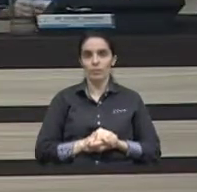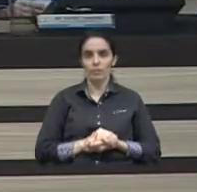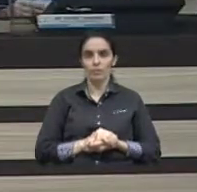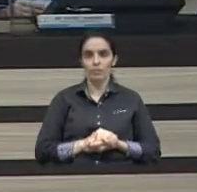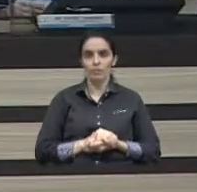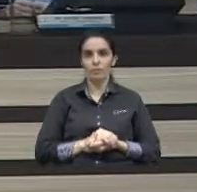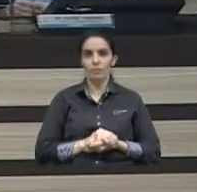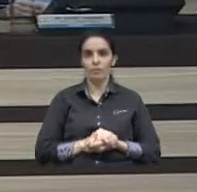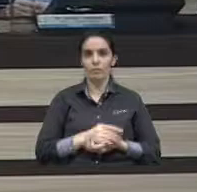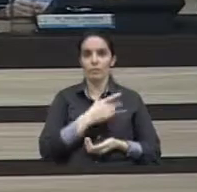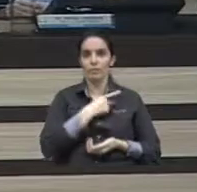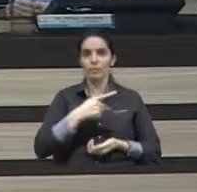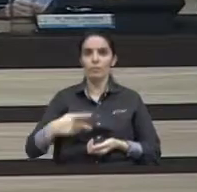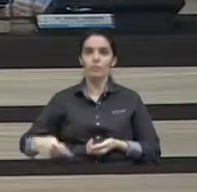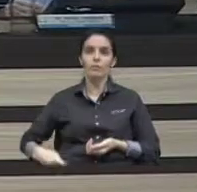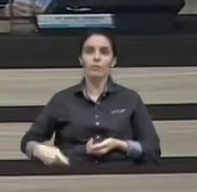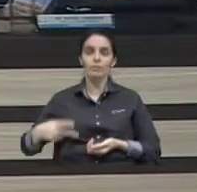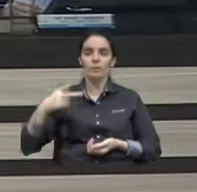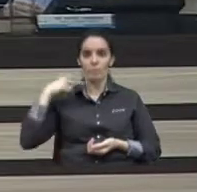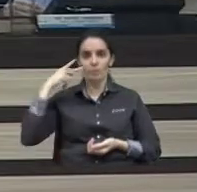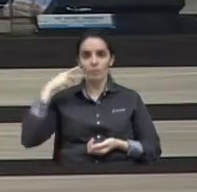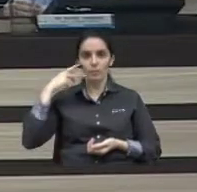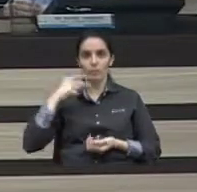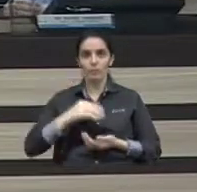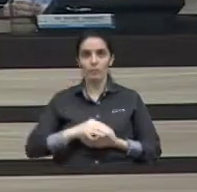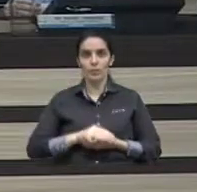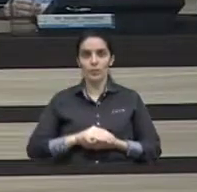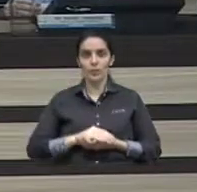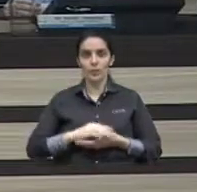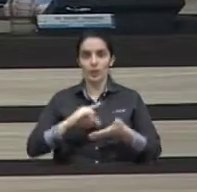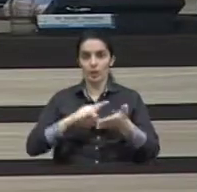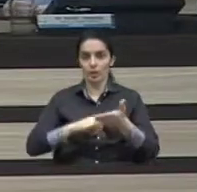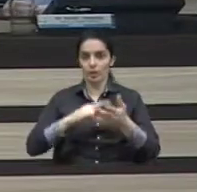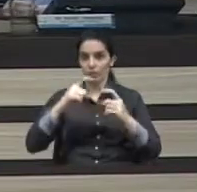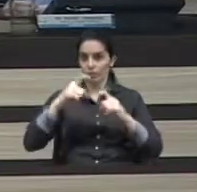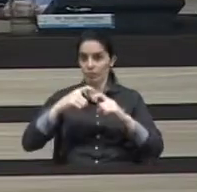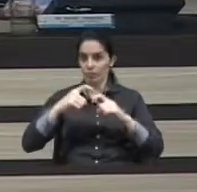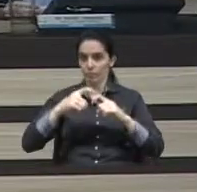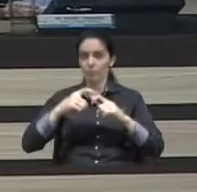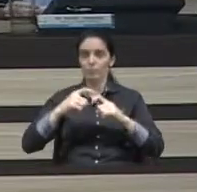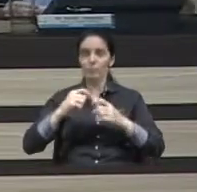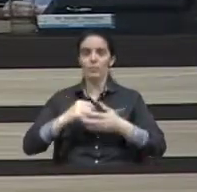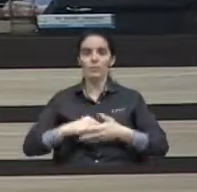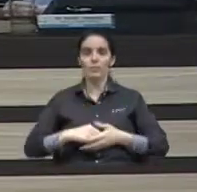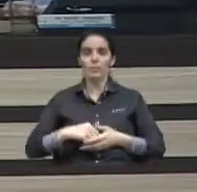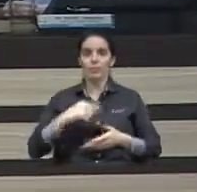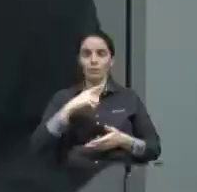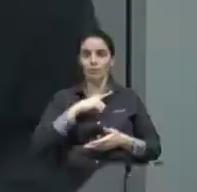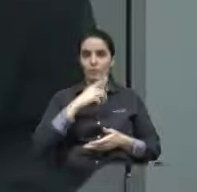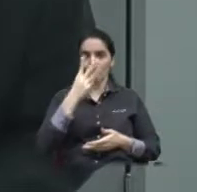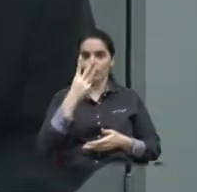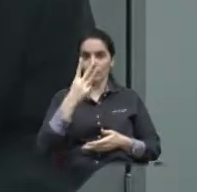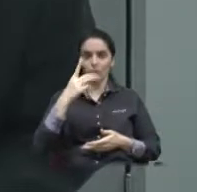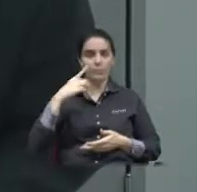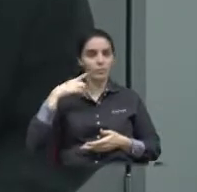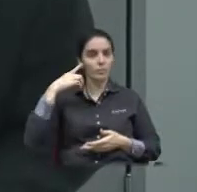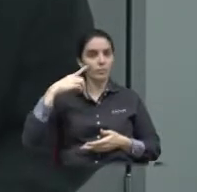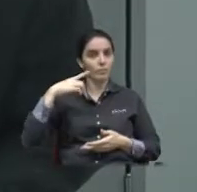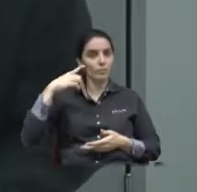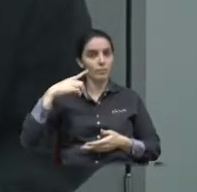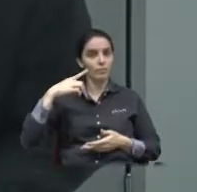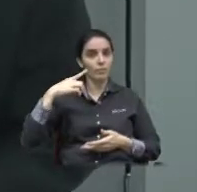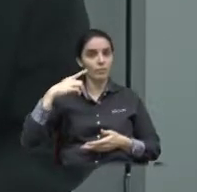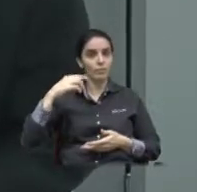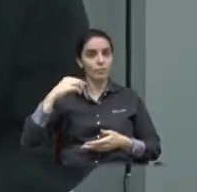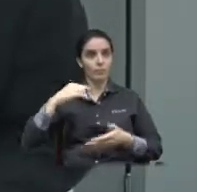Senhor presidente, nobres colegas, público presente, o atestado, até onde eu sei por direito, nós temos aqui 3 advogados aqui, é um documento